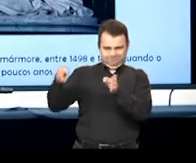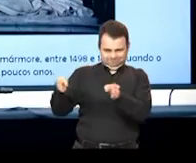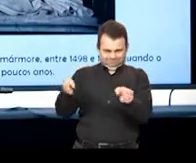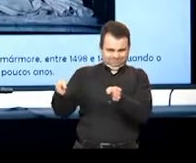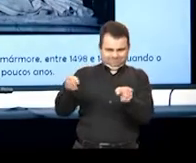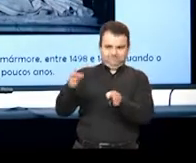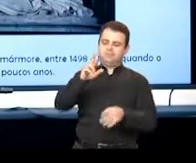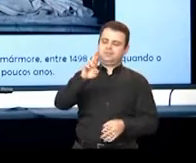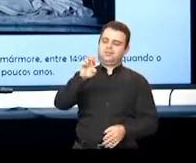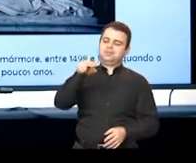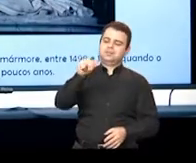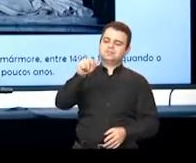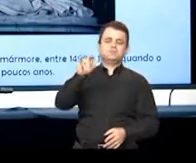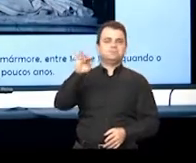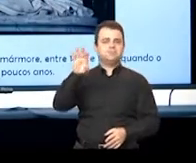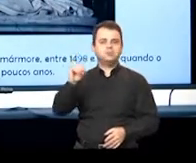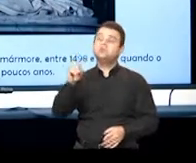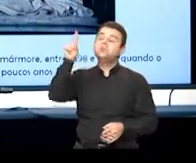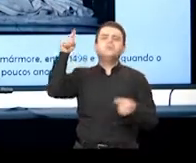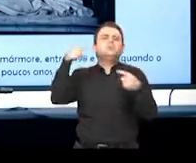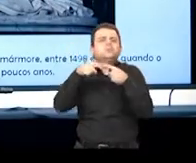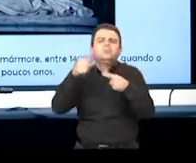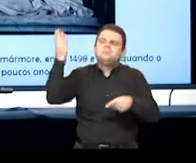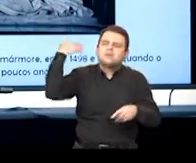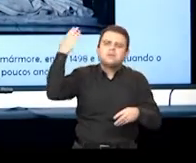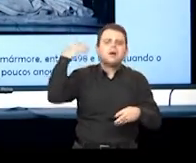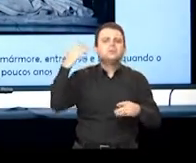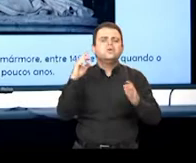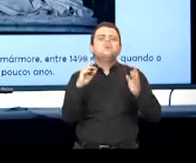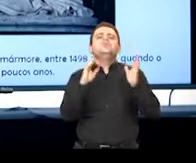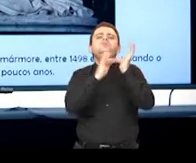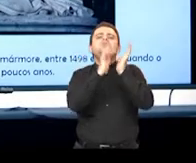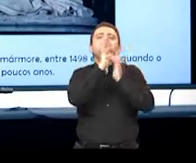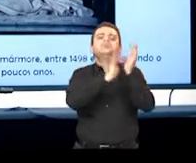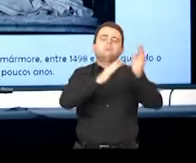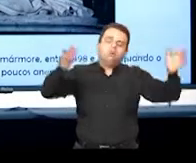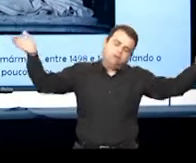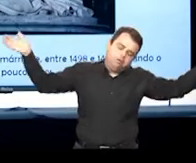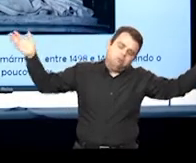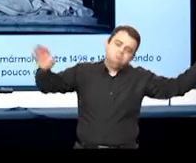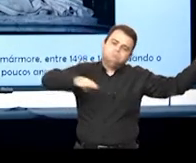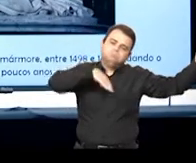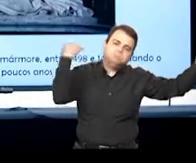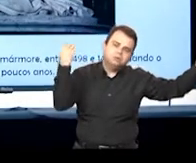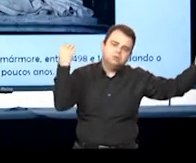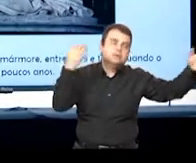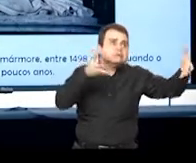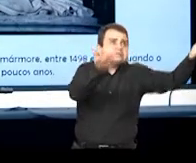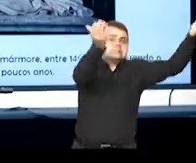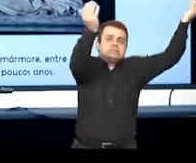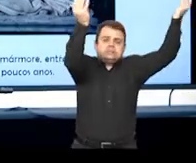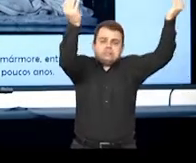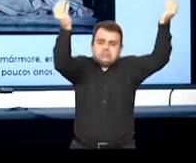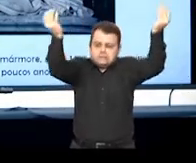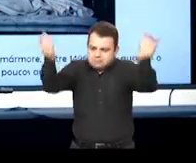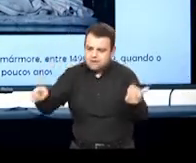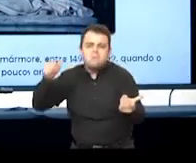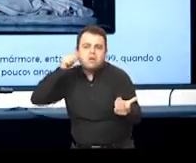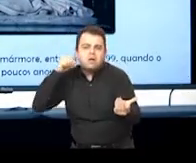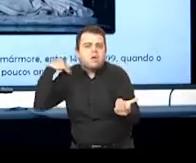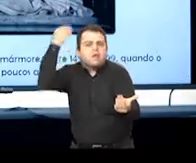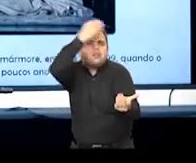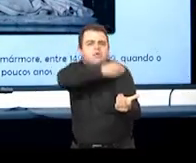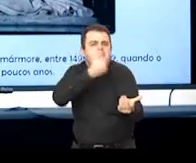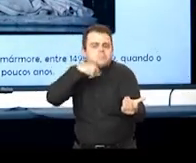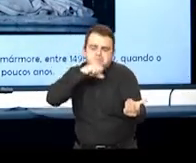e representa o momento em que Jesus é tirado da cruz e colocado morto nos braços de Maria, sua mãe. Portanto,